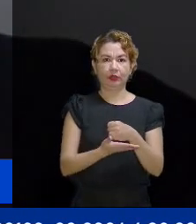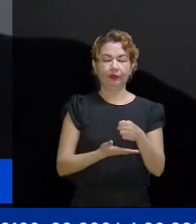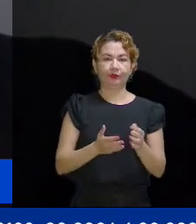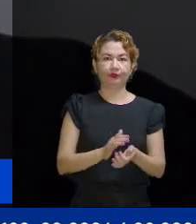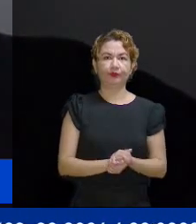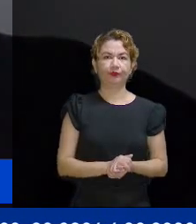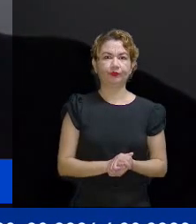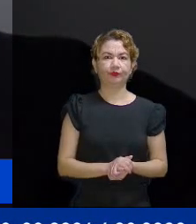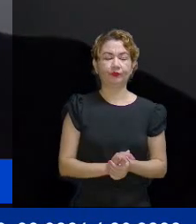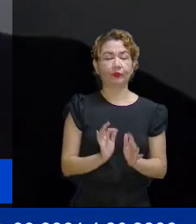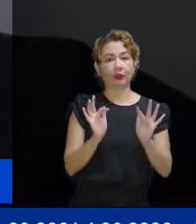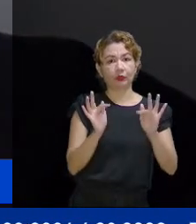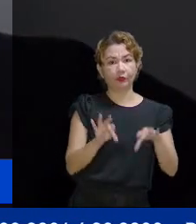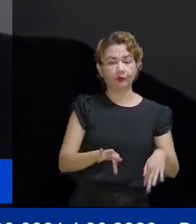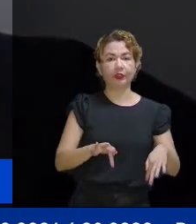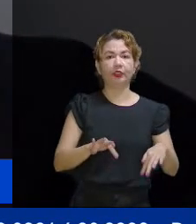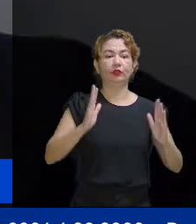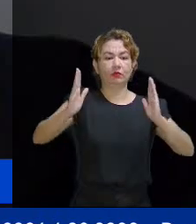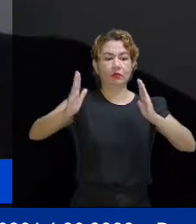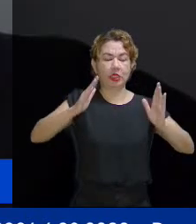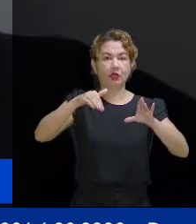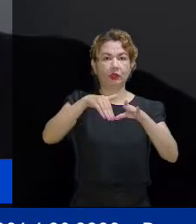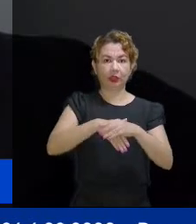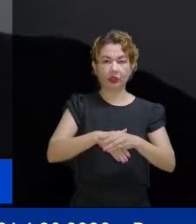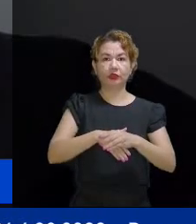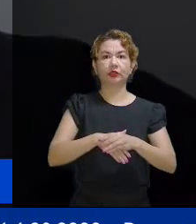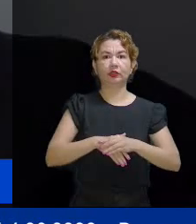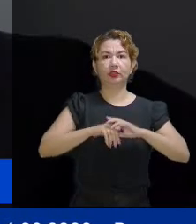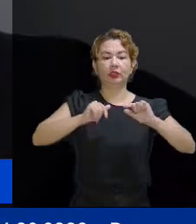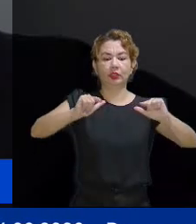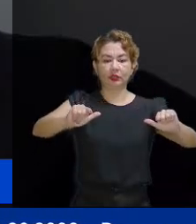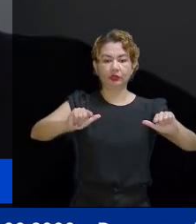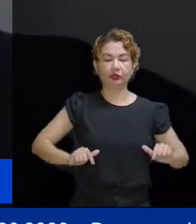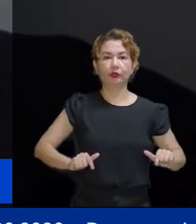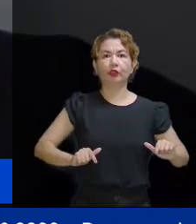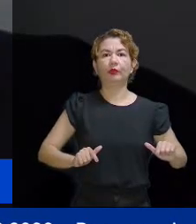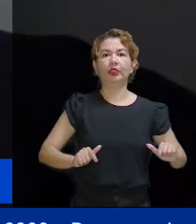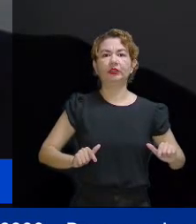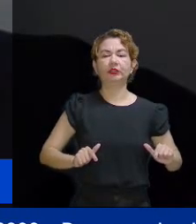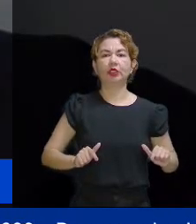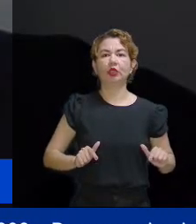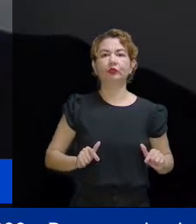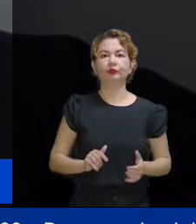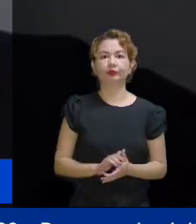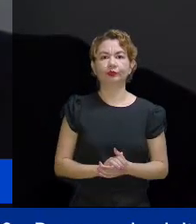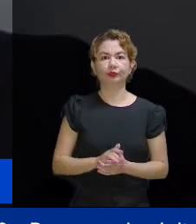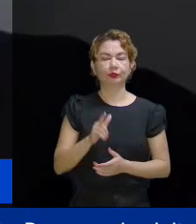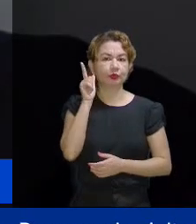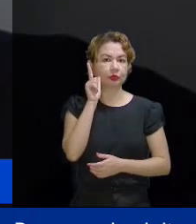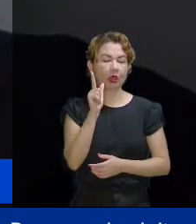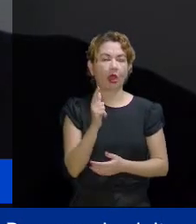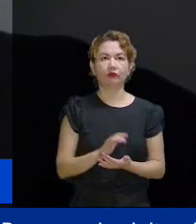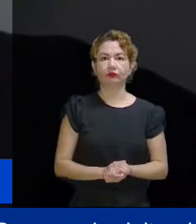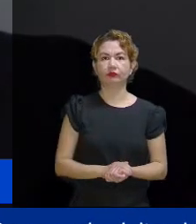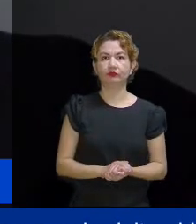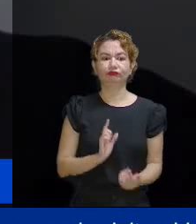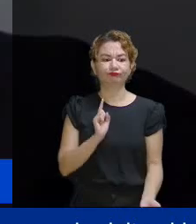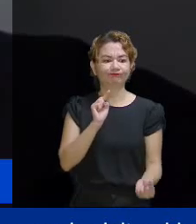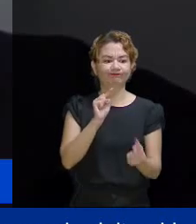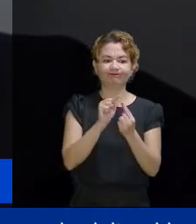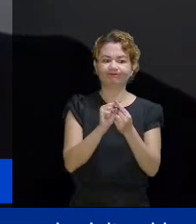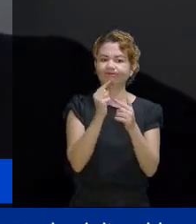que o término das eleições e a consequente diplomação dos eleitos acarretam a perda superveniente do